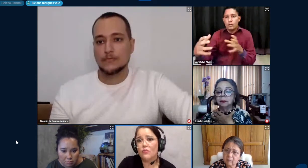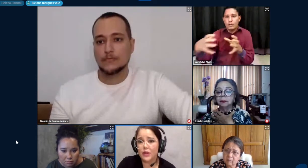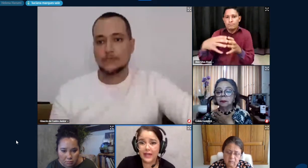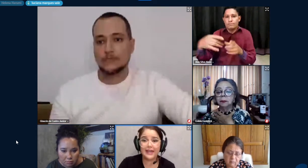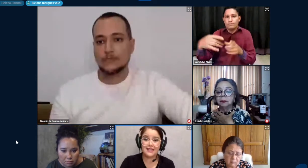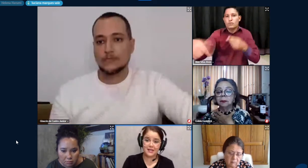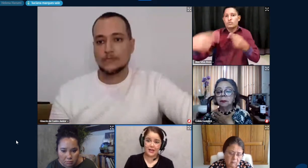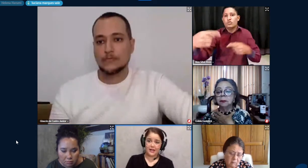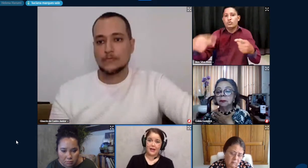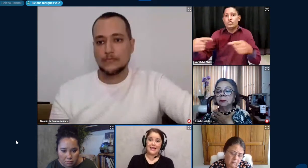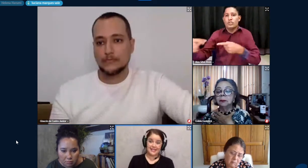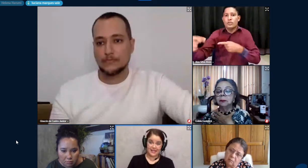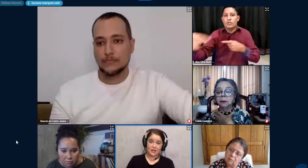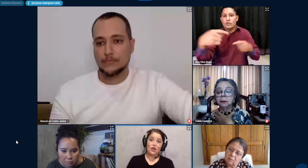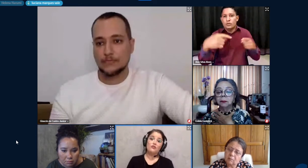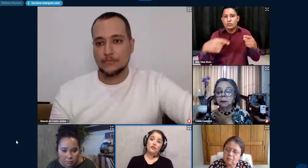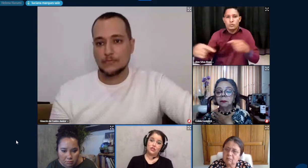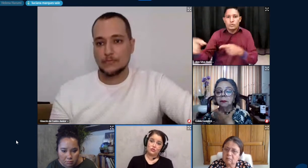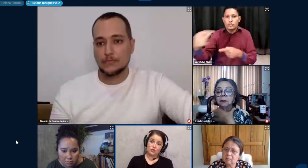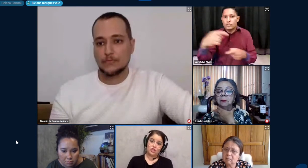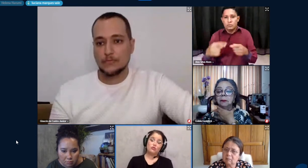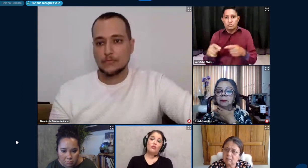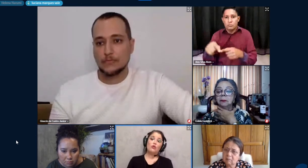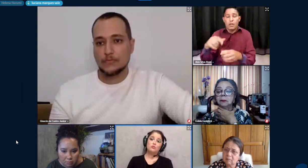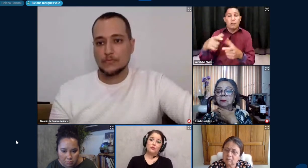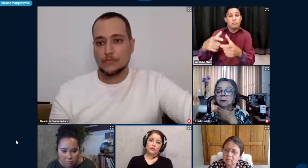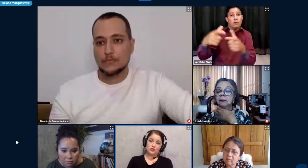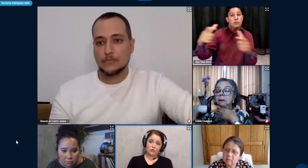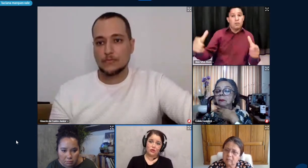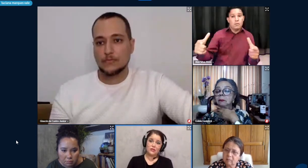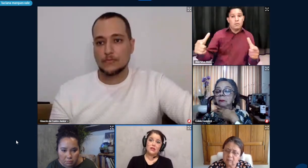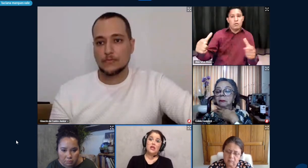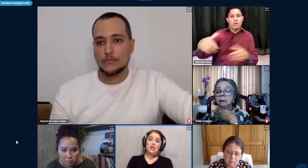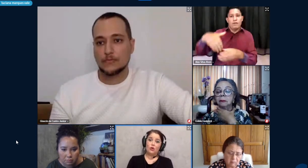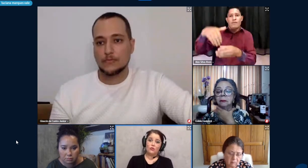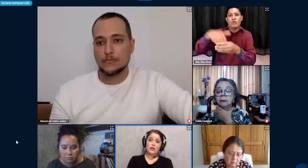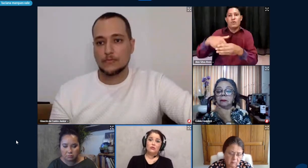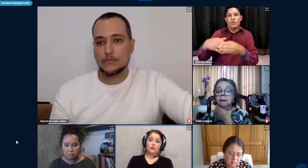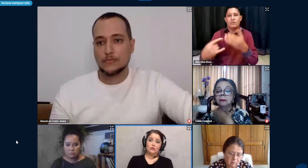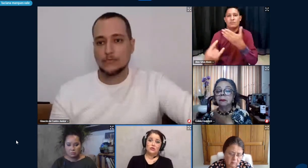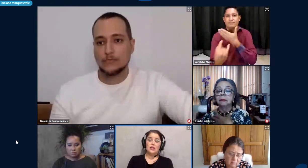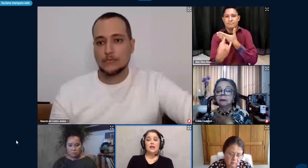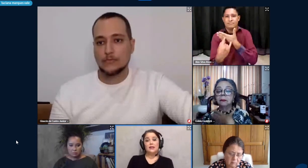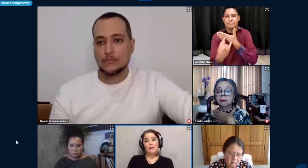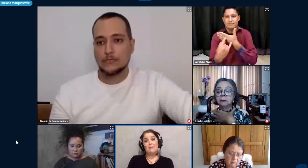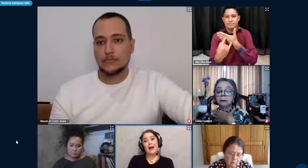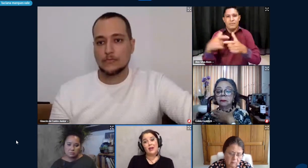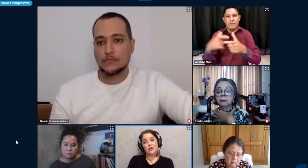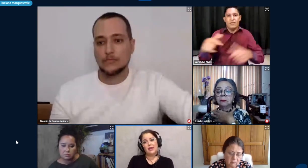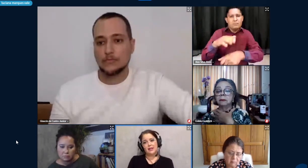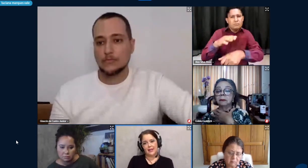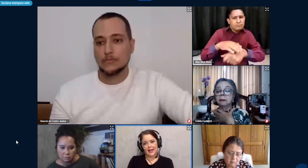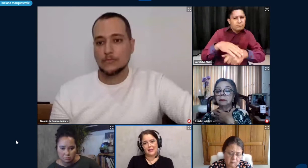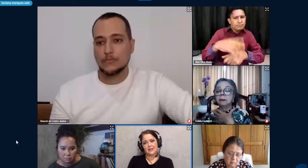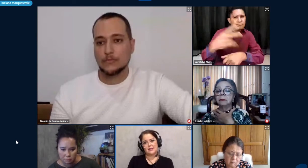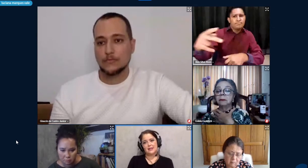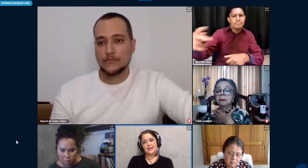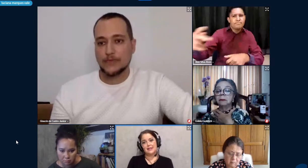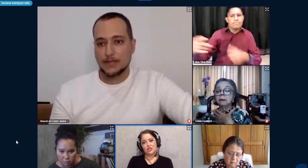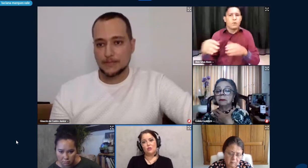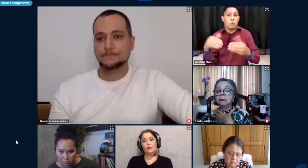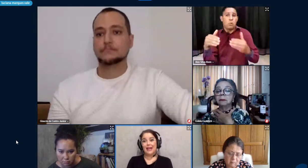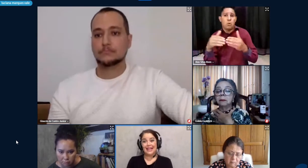novamente com... Porque esse, assim foi discutido com os professores e com os alunos. Então, a maioria